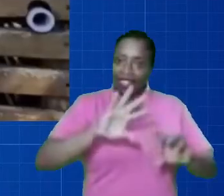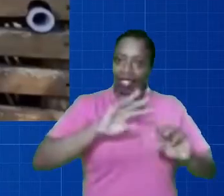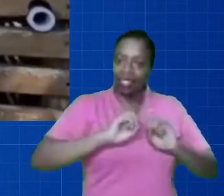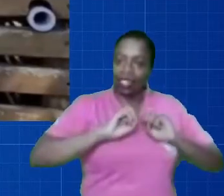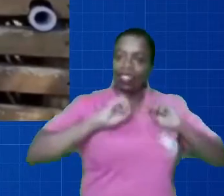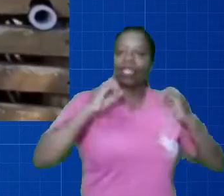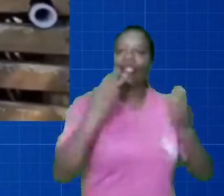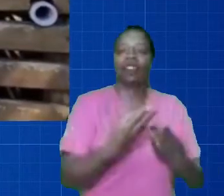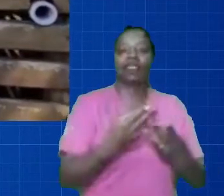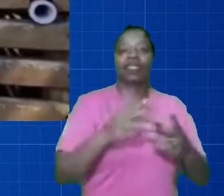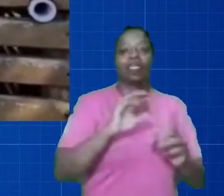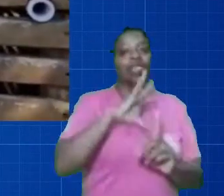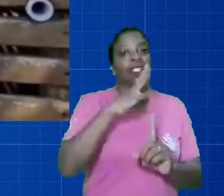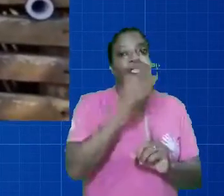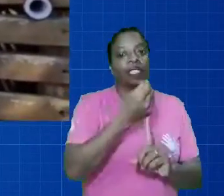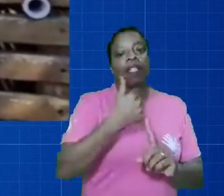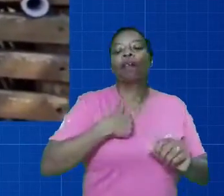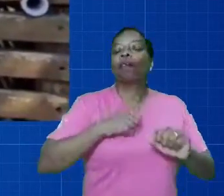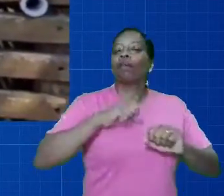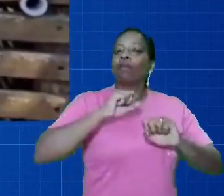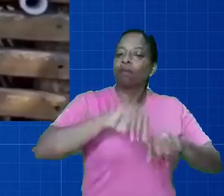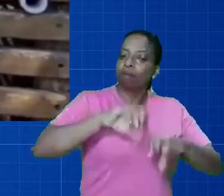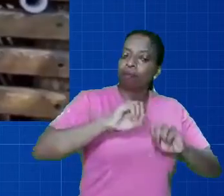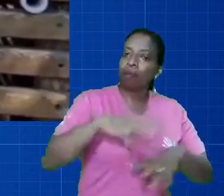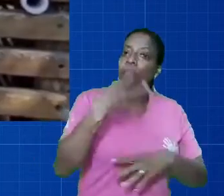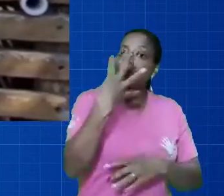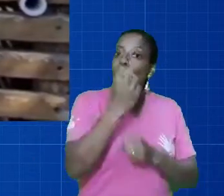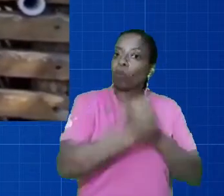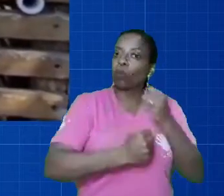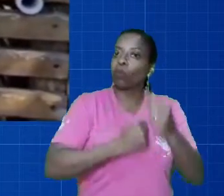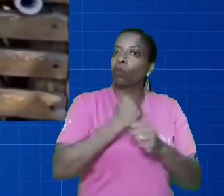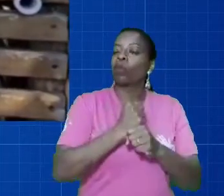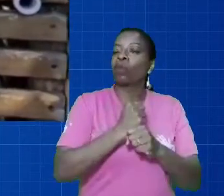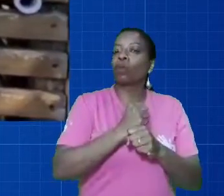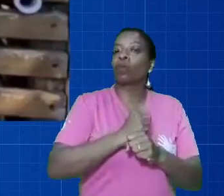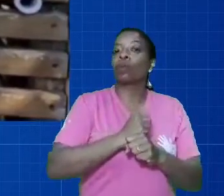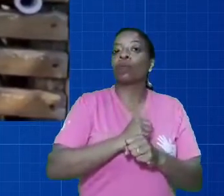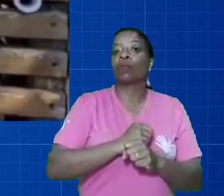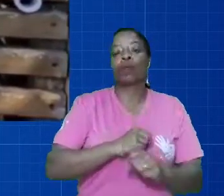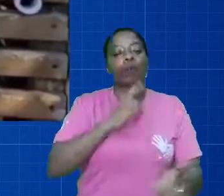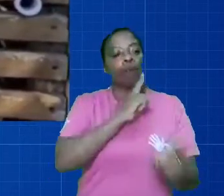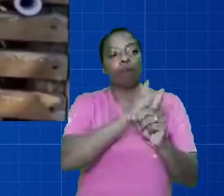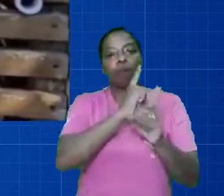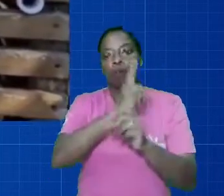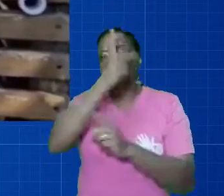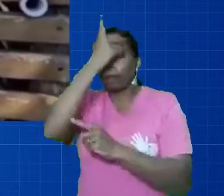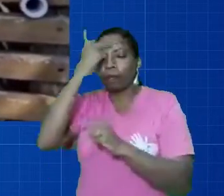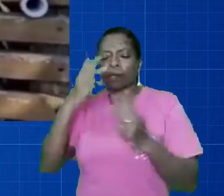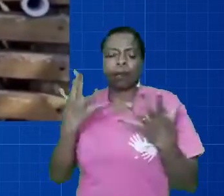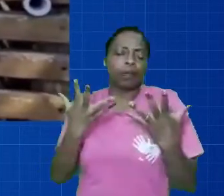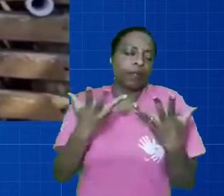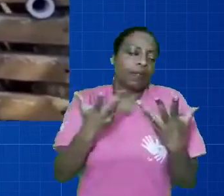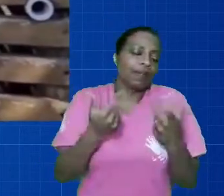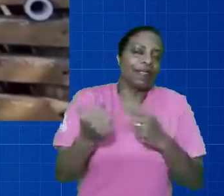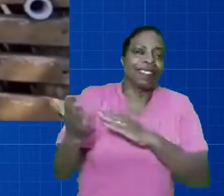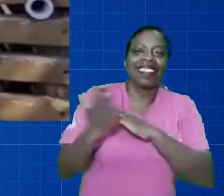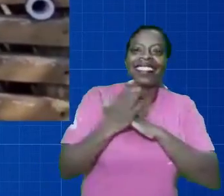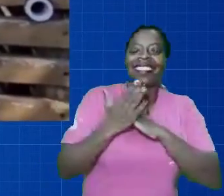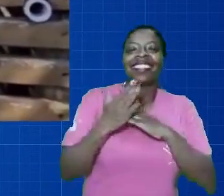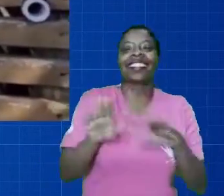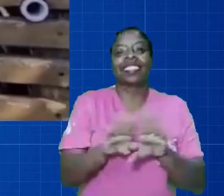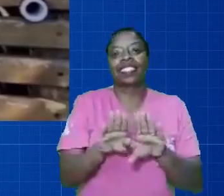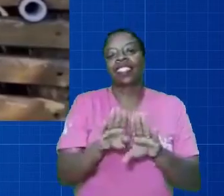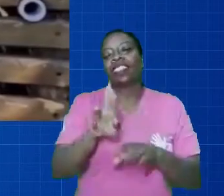encontrei pessoas maravilhosas que vieram complementar essa minha jornada. O Rossano, a Jaide, a Priscila, a